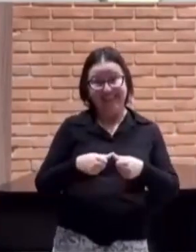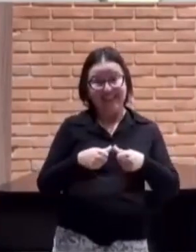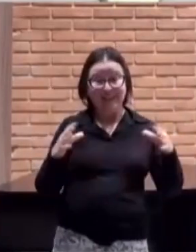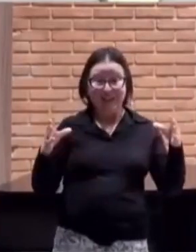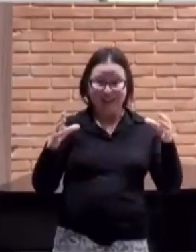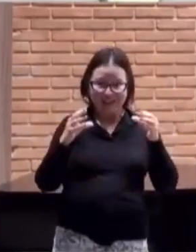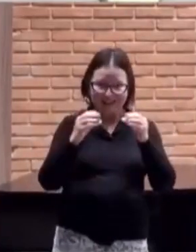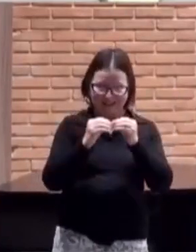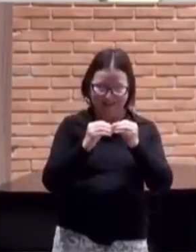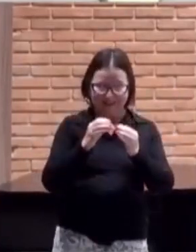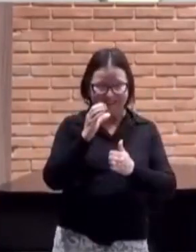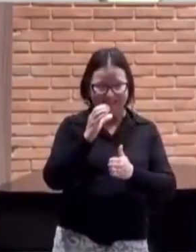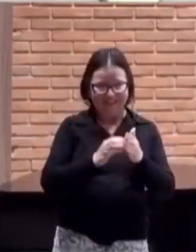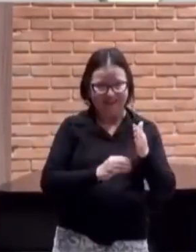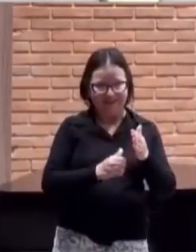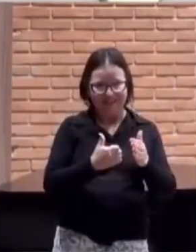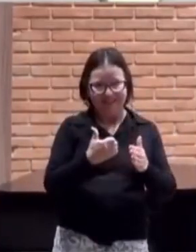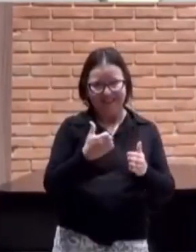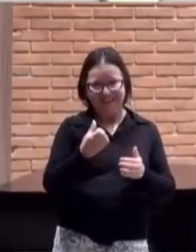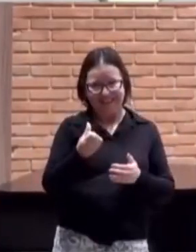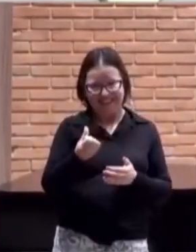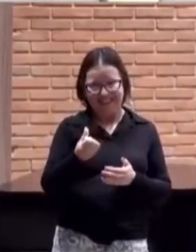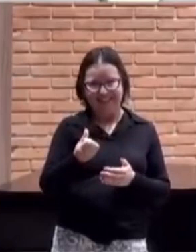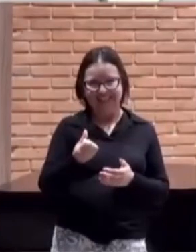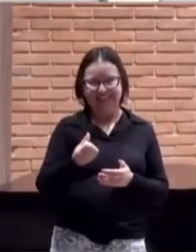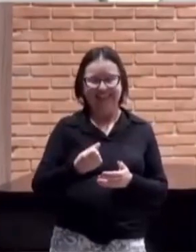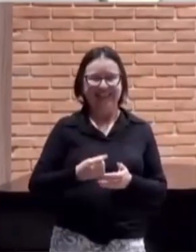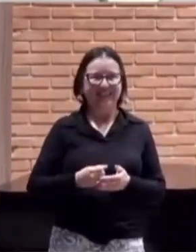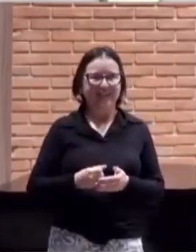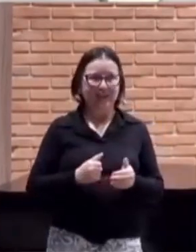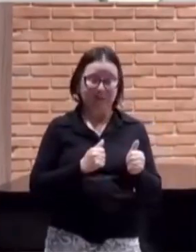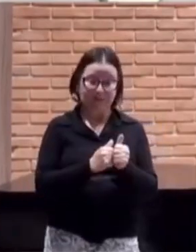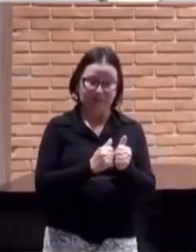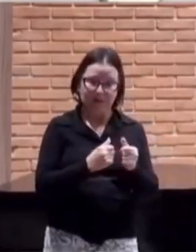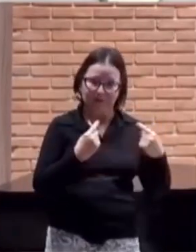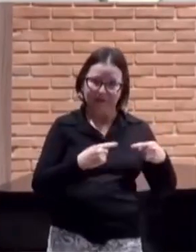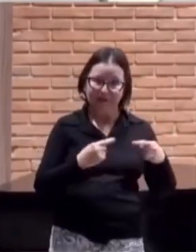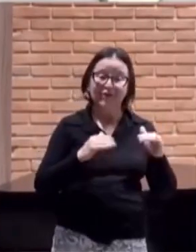capítulo 16. Perseguição predita,